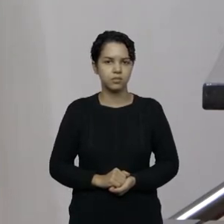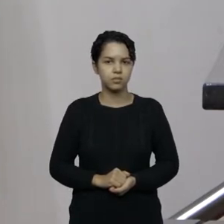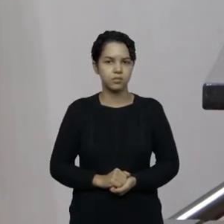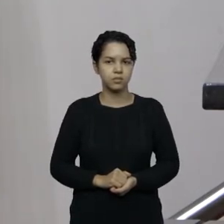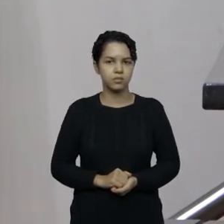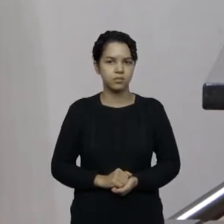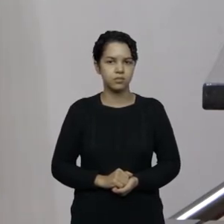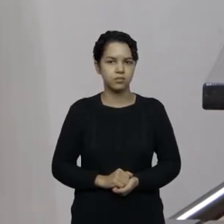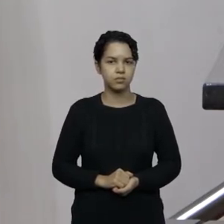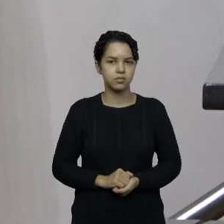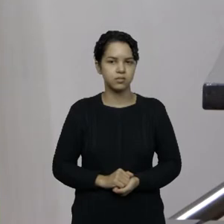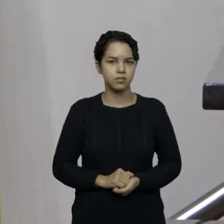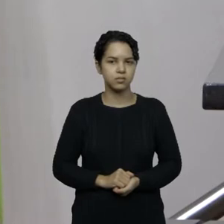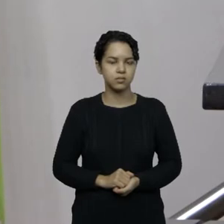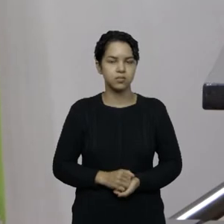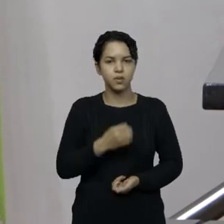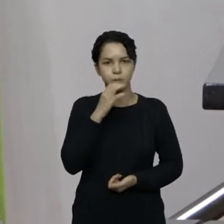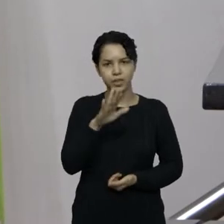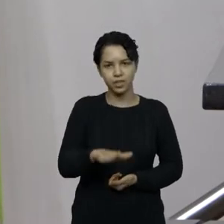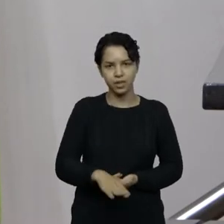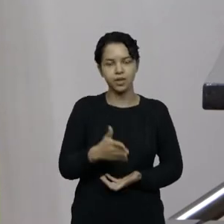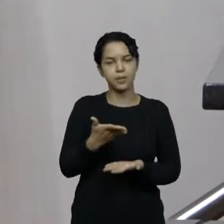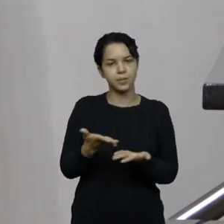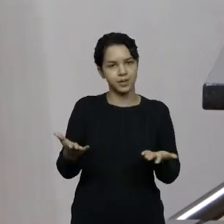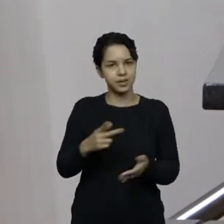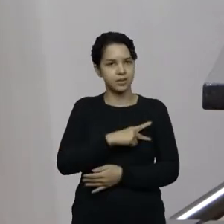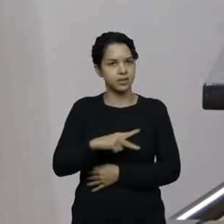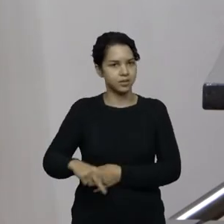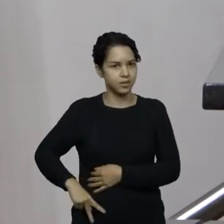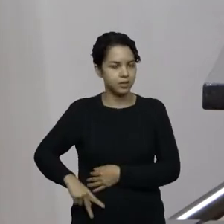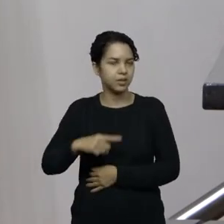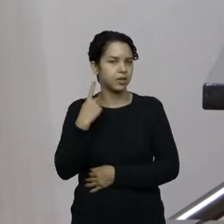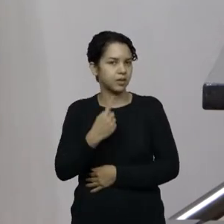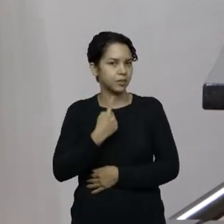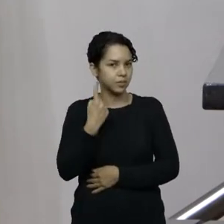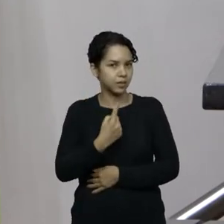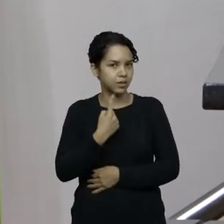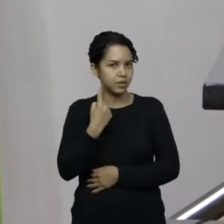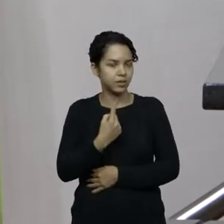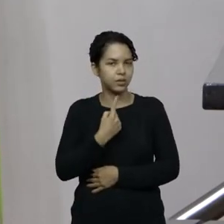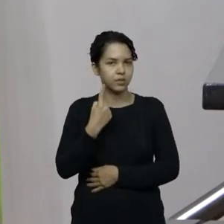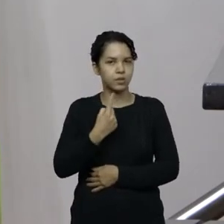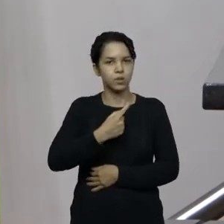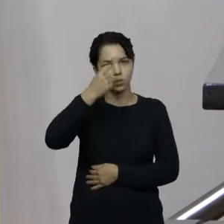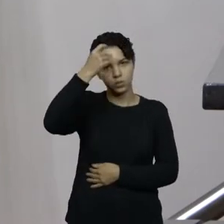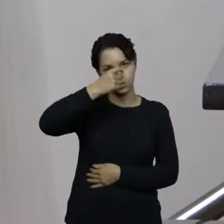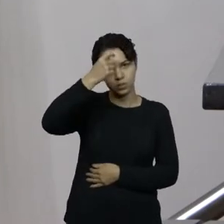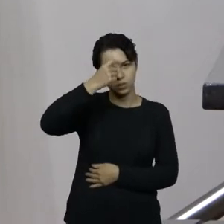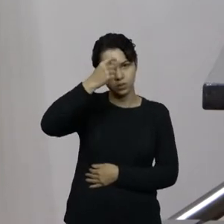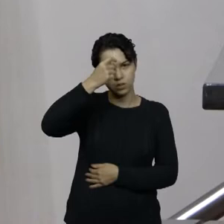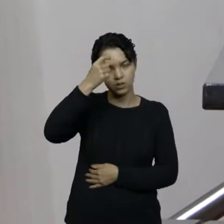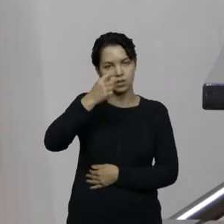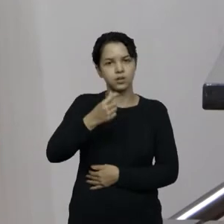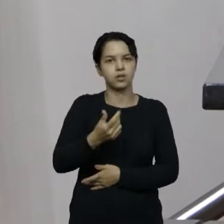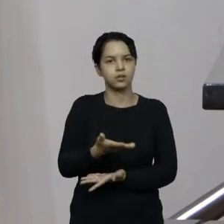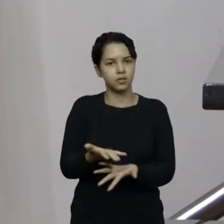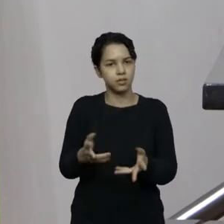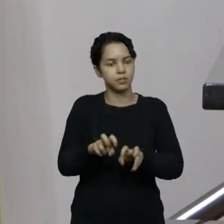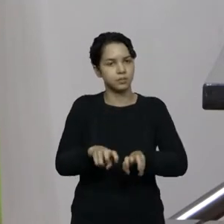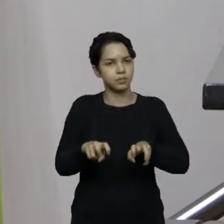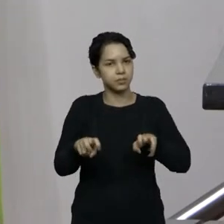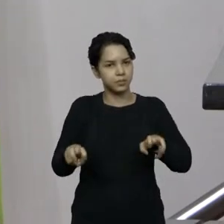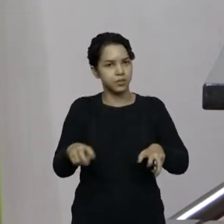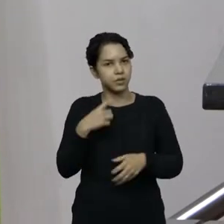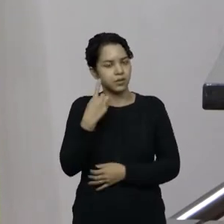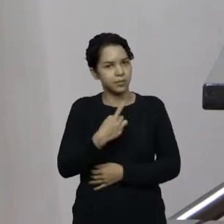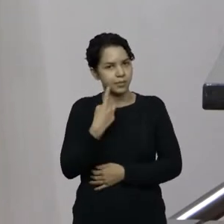Eu tô tranquilo Boa tarde senhor presidente do computador Maurício condillac membros da mesa senhores